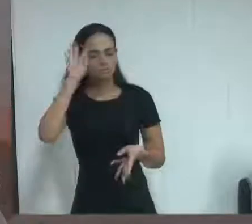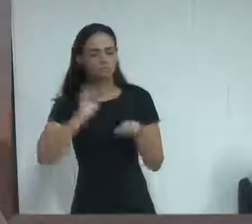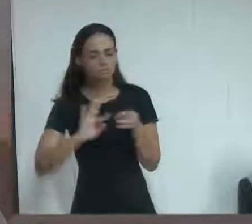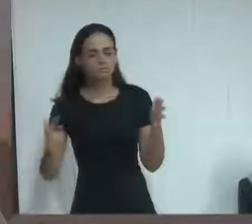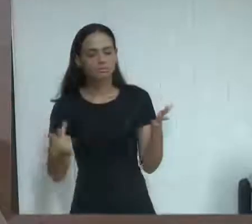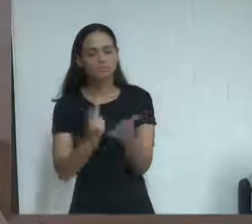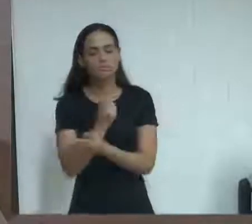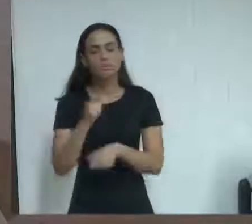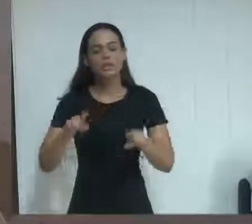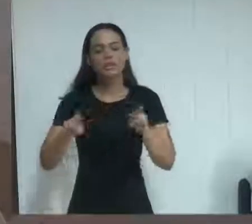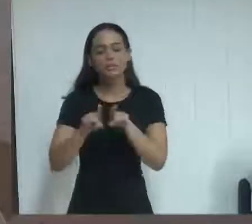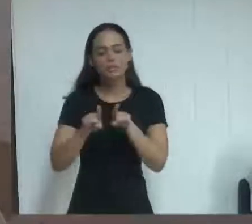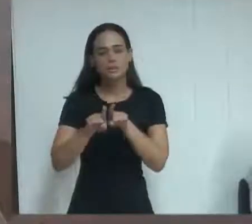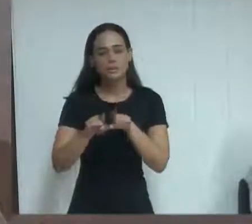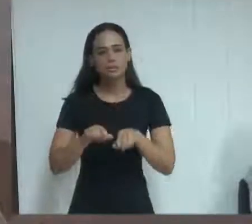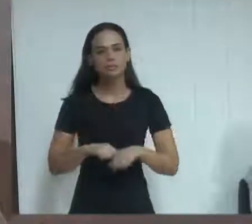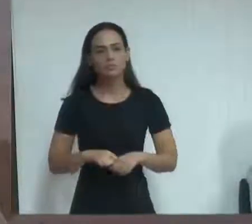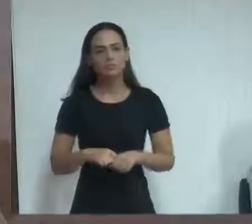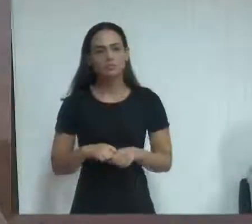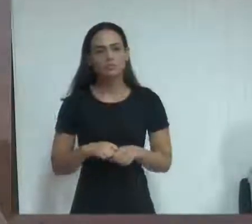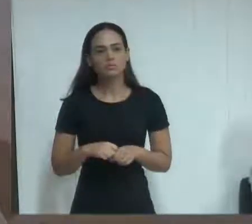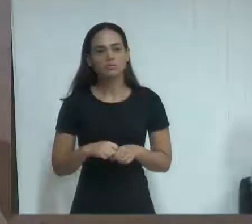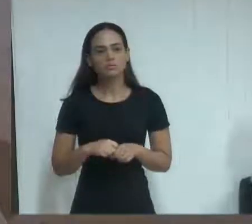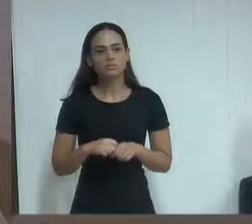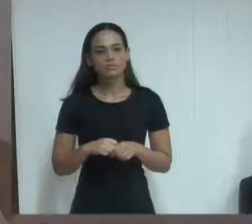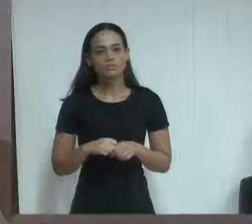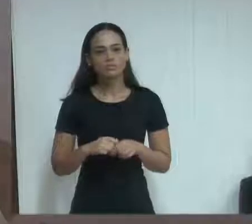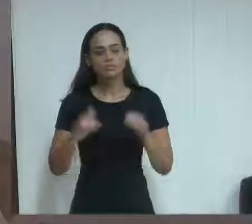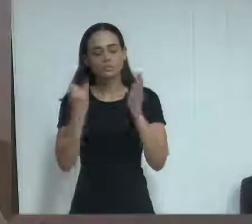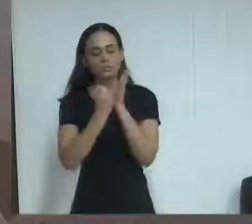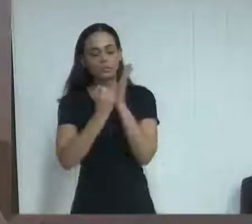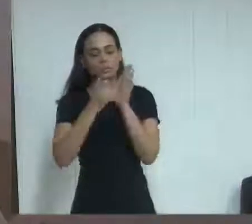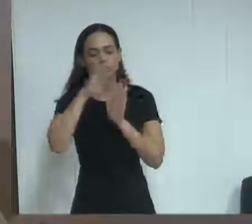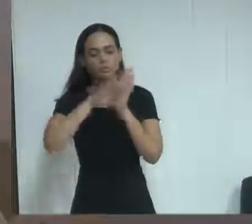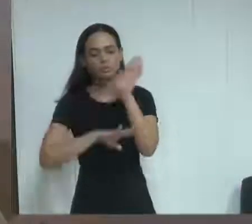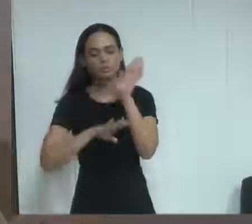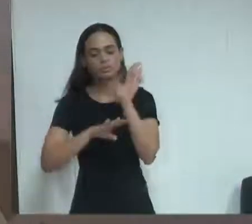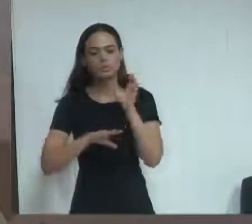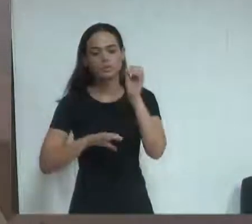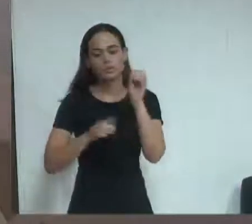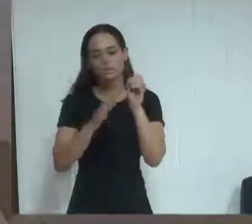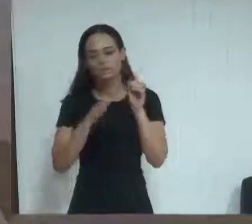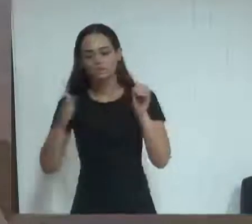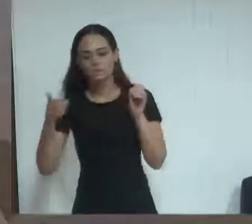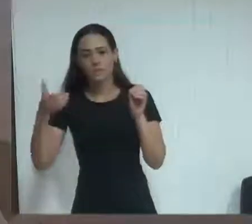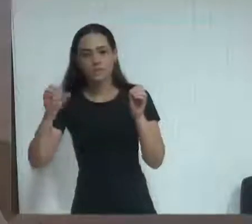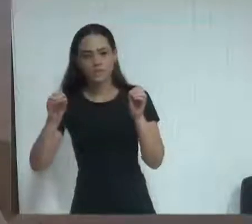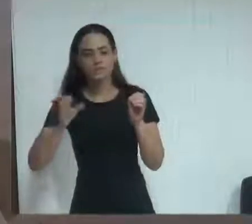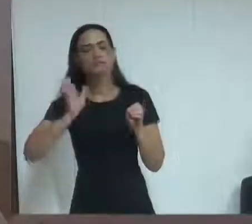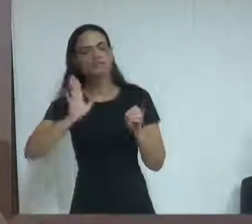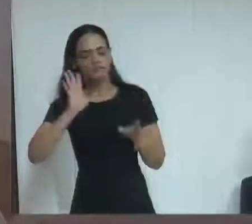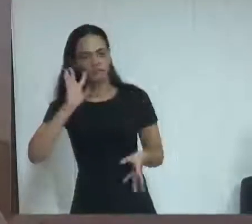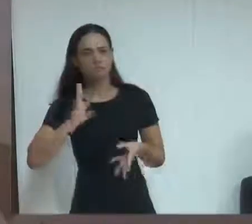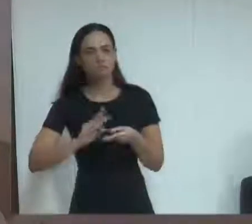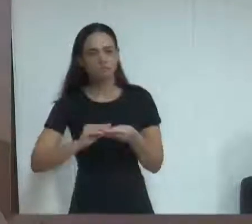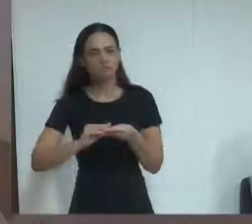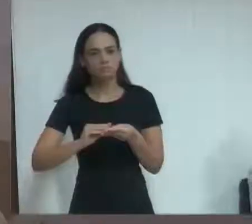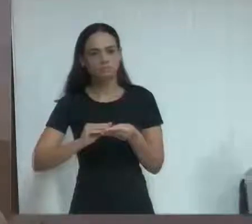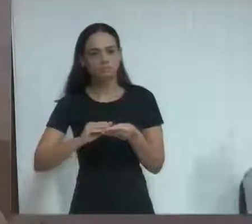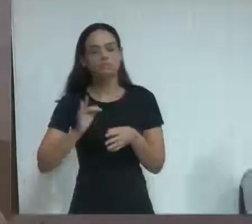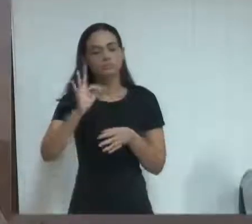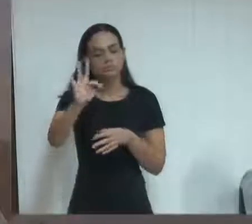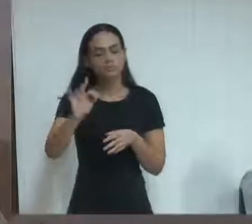Diminuição do percentual de desconto, de 0 até 10. Isso a gente já sabe que vai